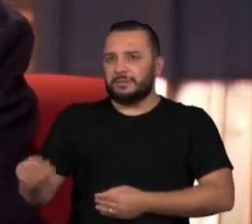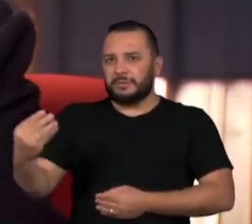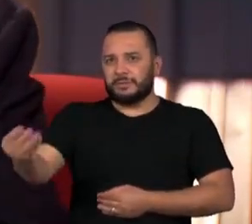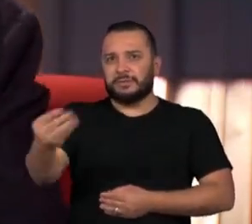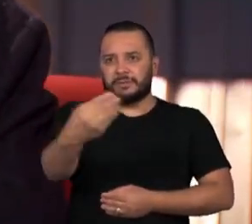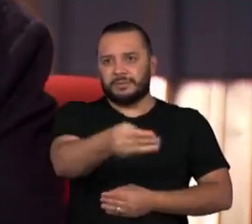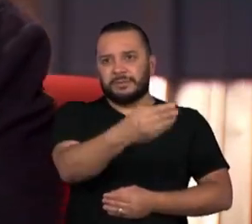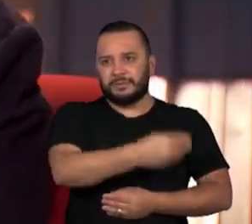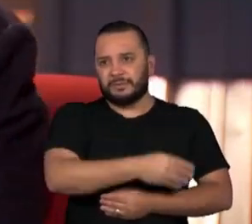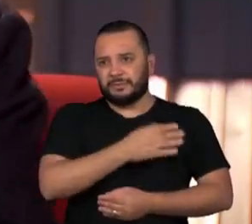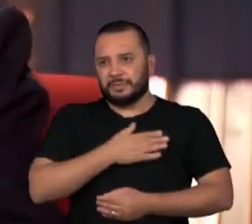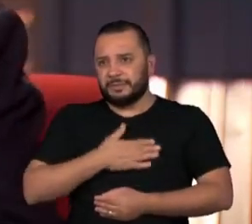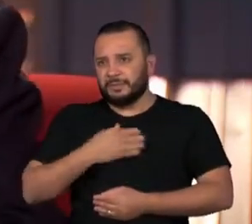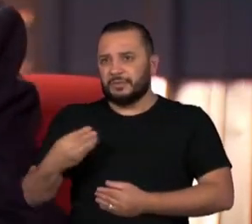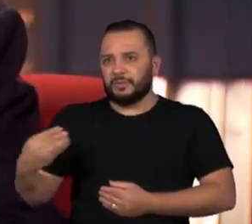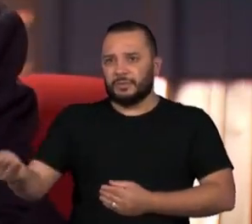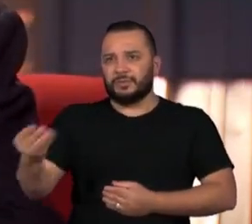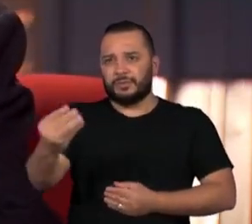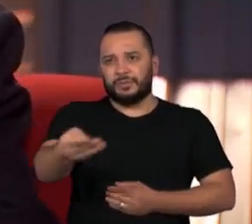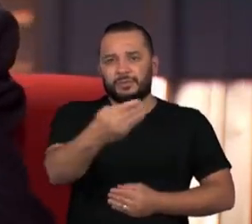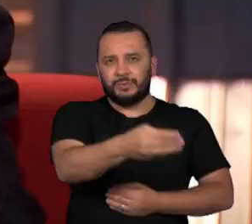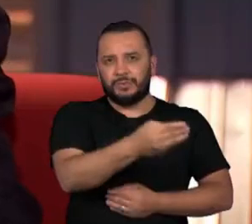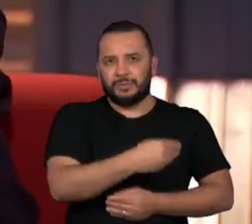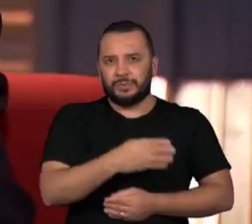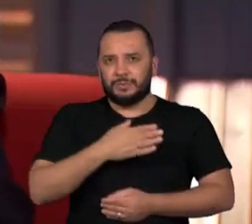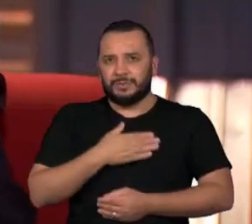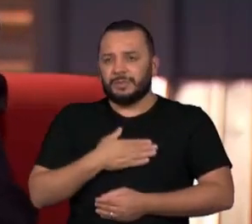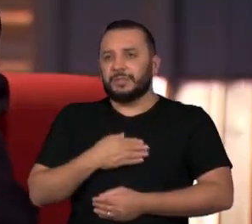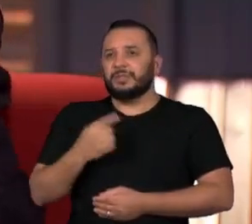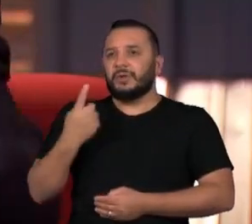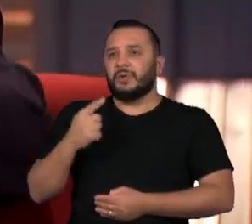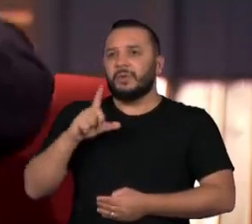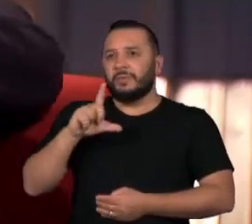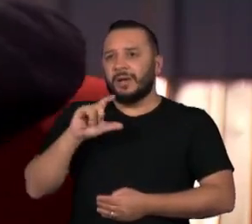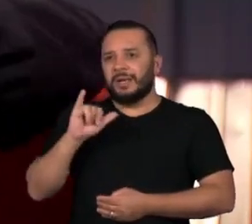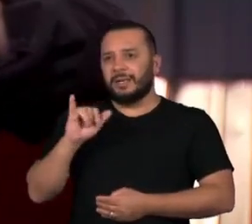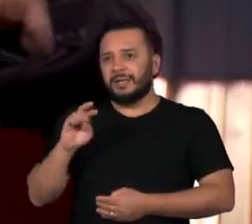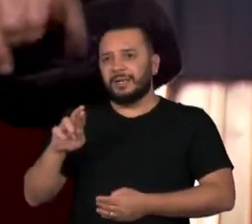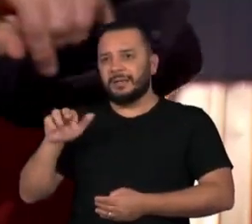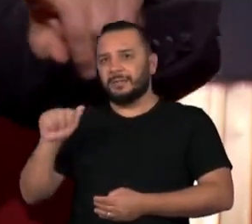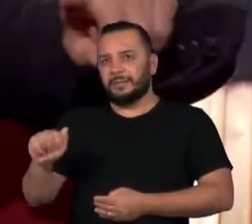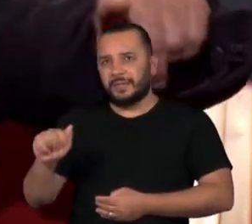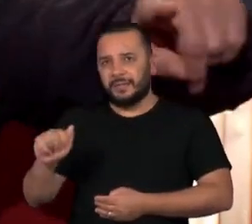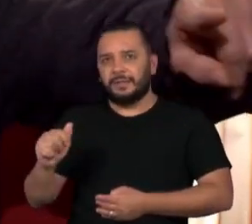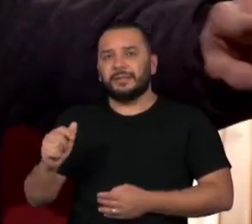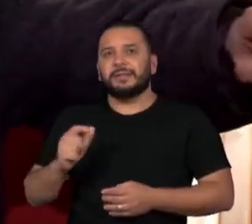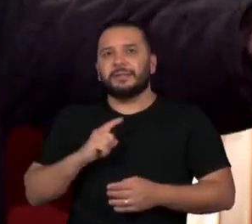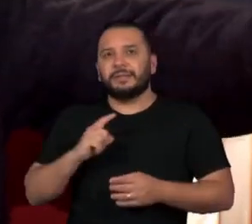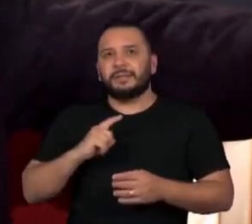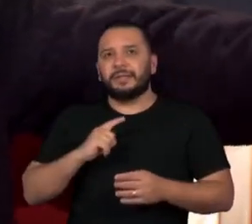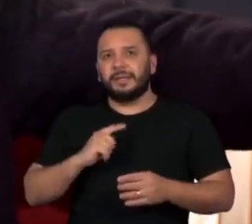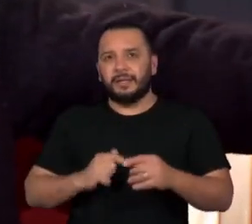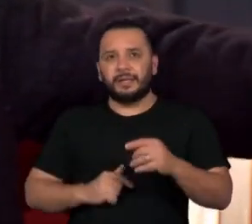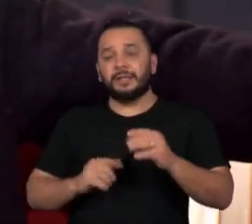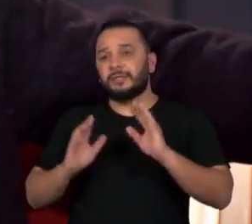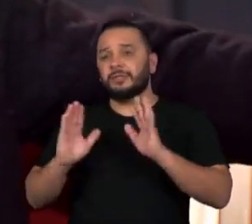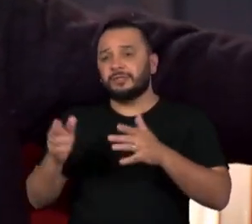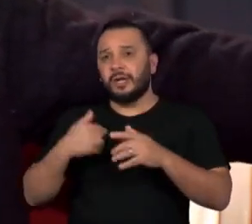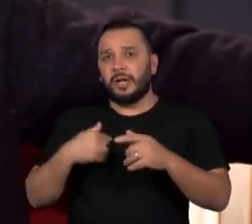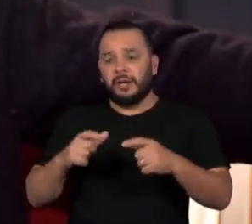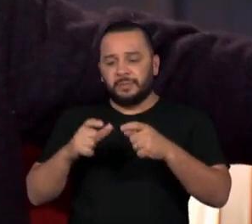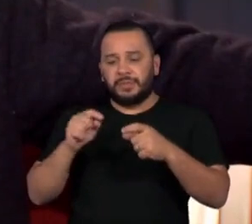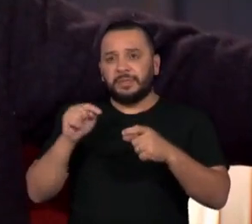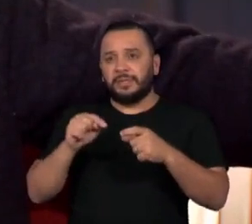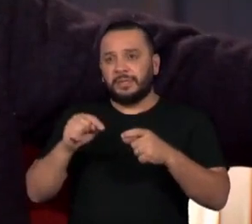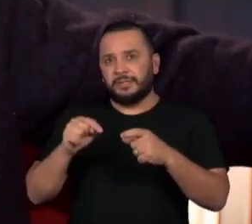uma sua a sua camisa aí saiu com uma libra esterlina na mão Aí passa o bilhete inteiro de Feira de Santana